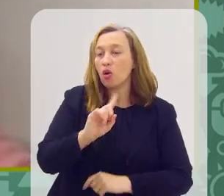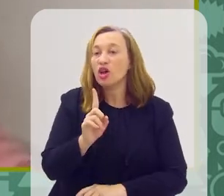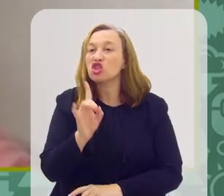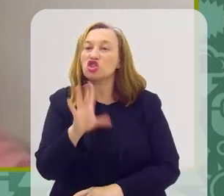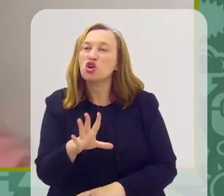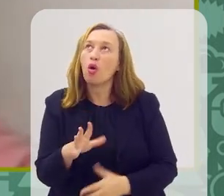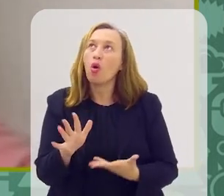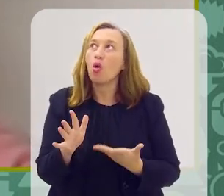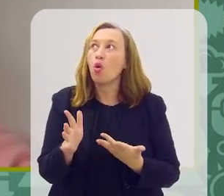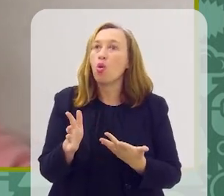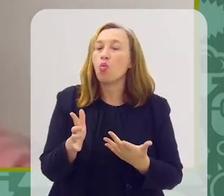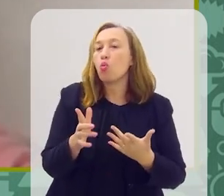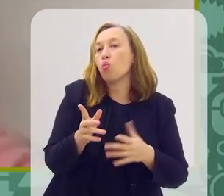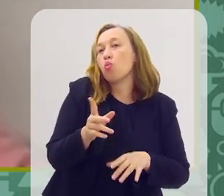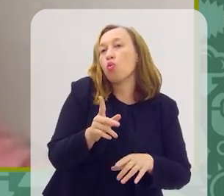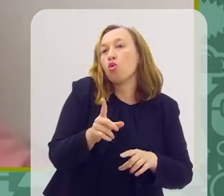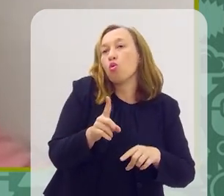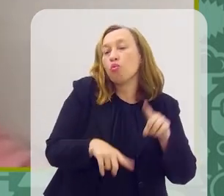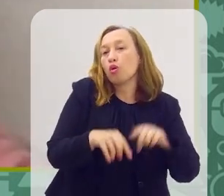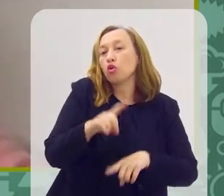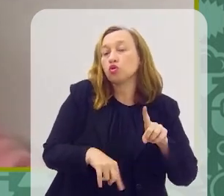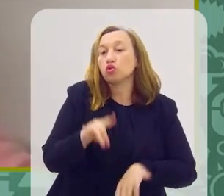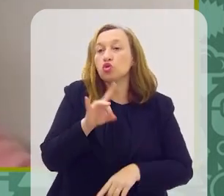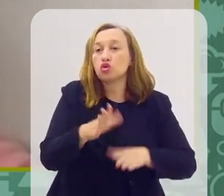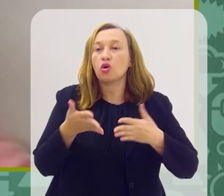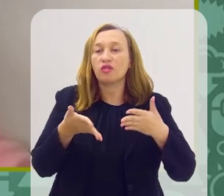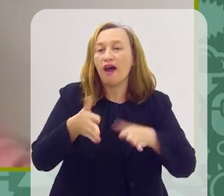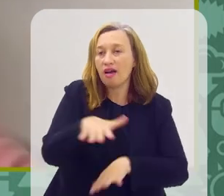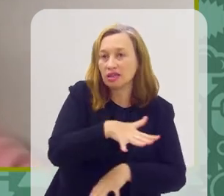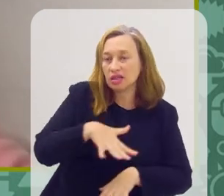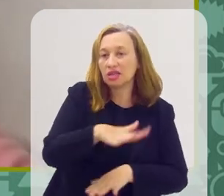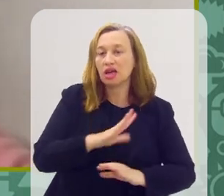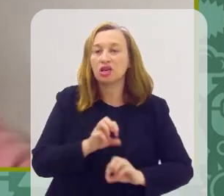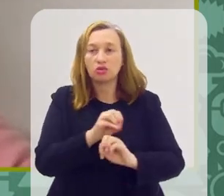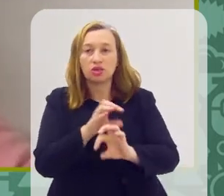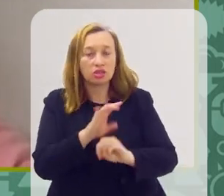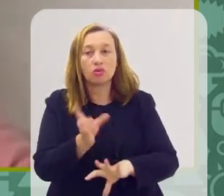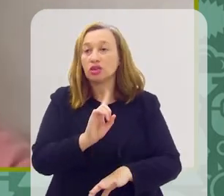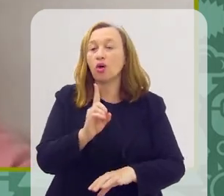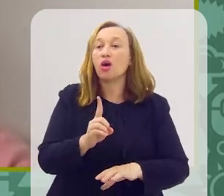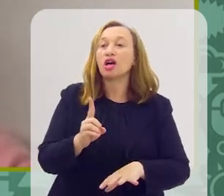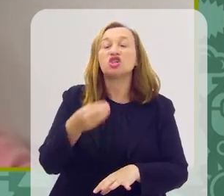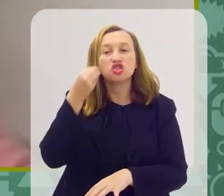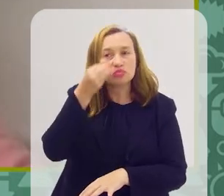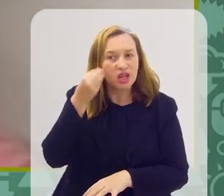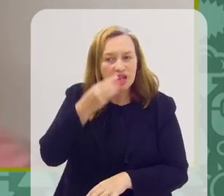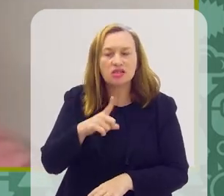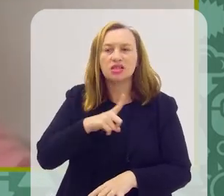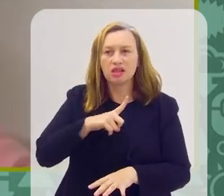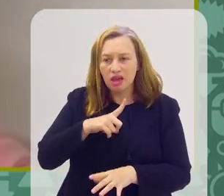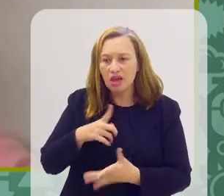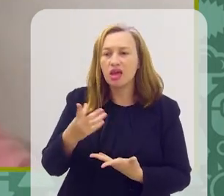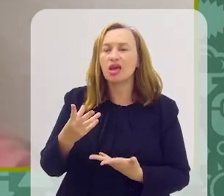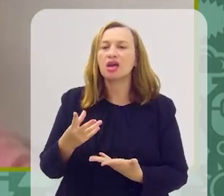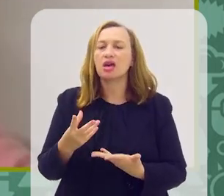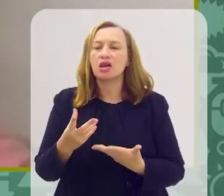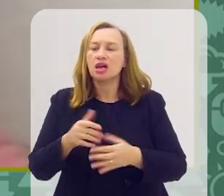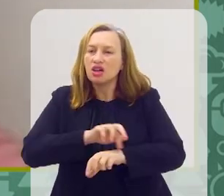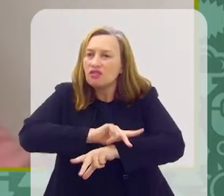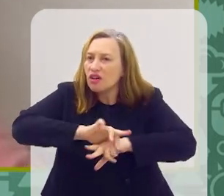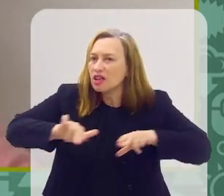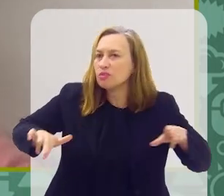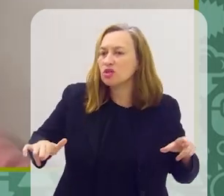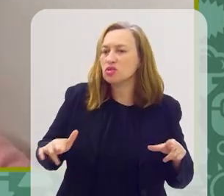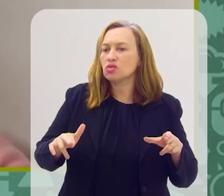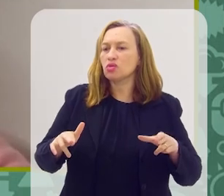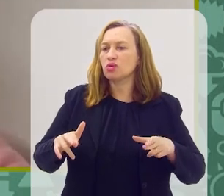não é somente, né, um produto exclusivo ali da área da educação. Porque a gente convive, né? A gente tem uma diversidade muito grande,